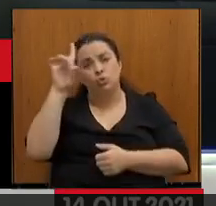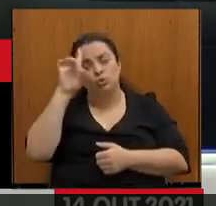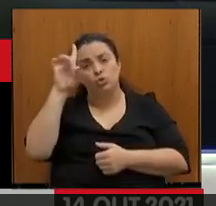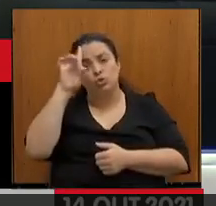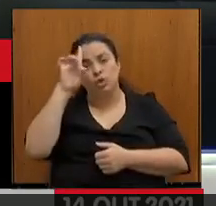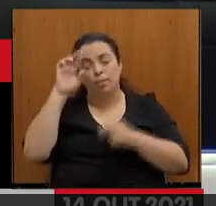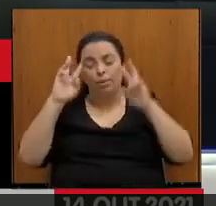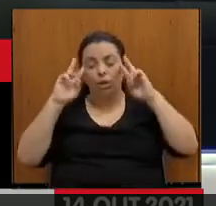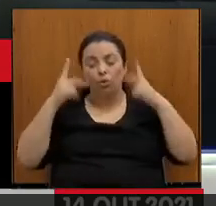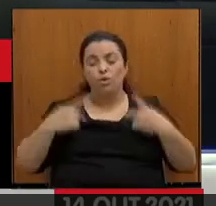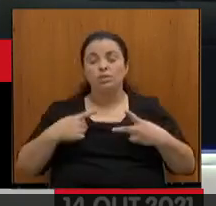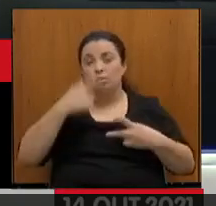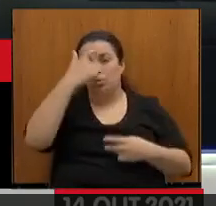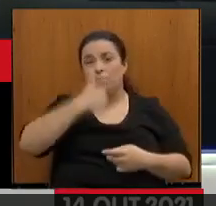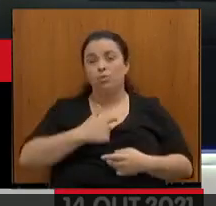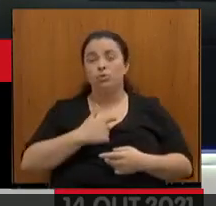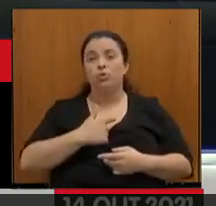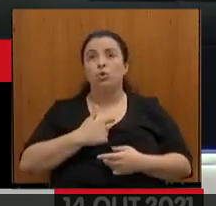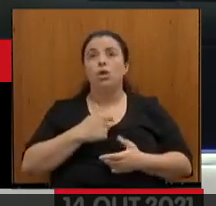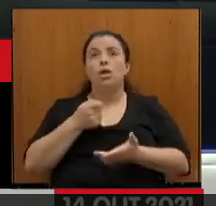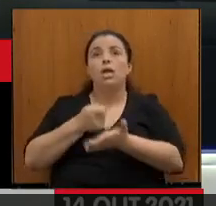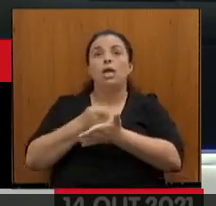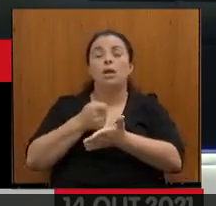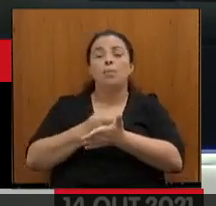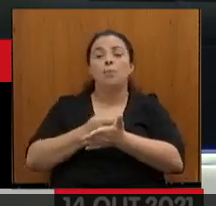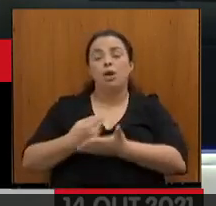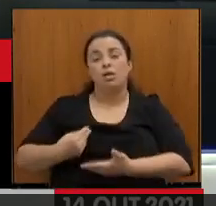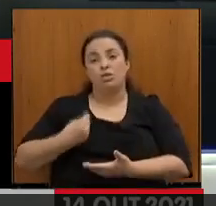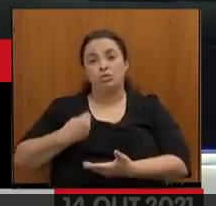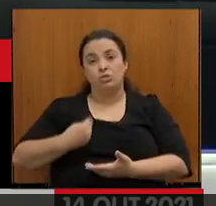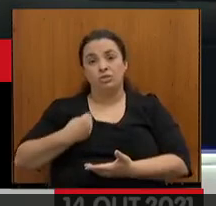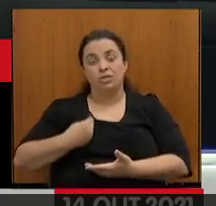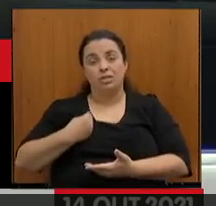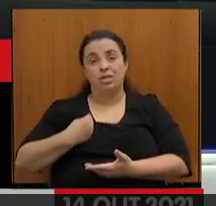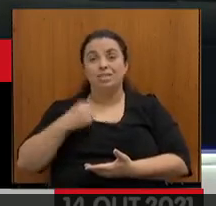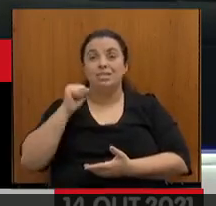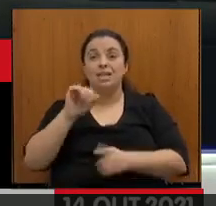sua existência numa sociedade que insiste em negá-la.